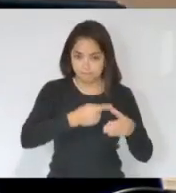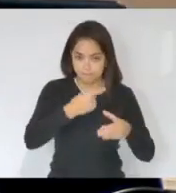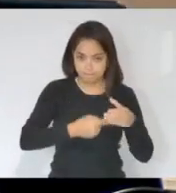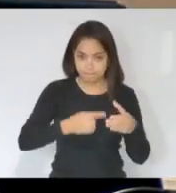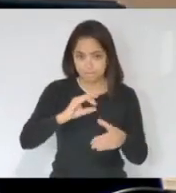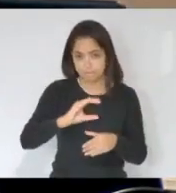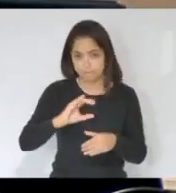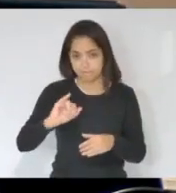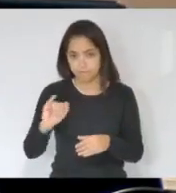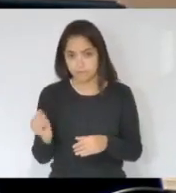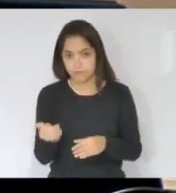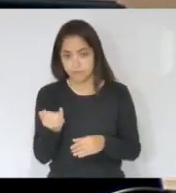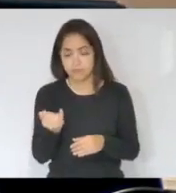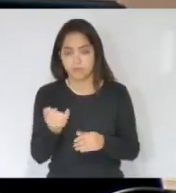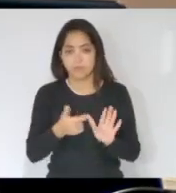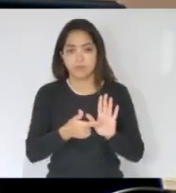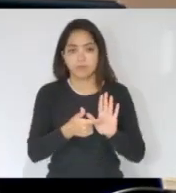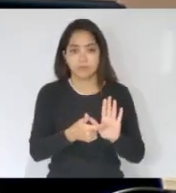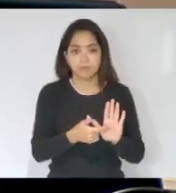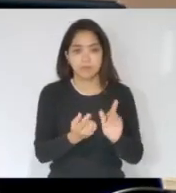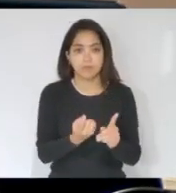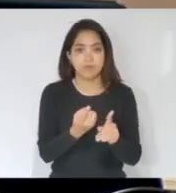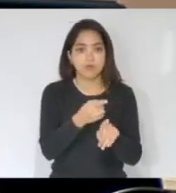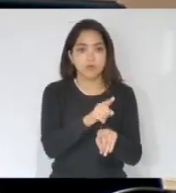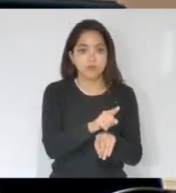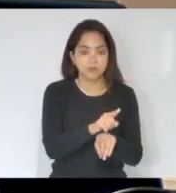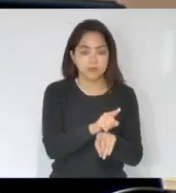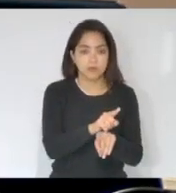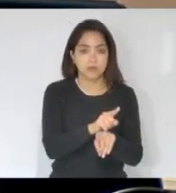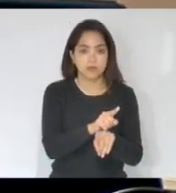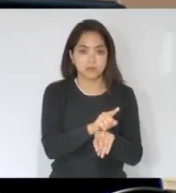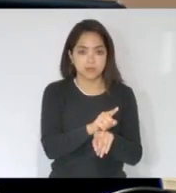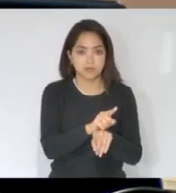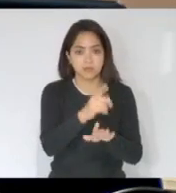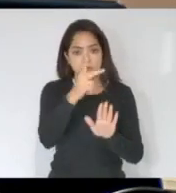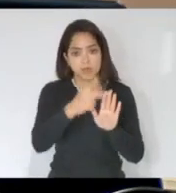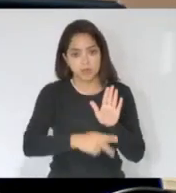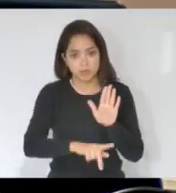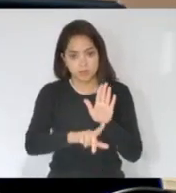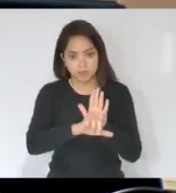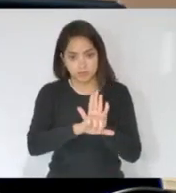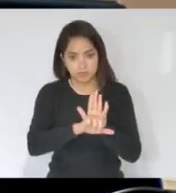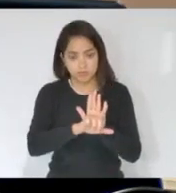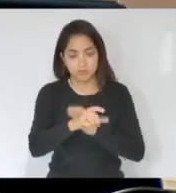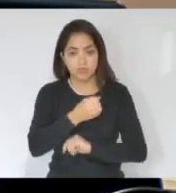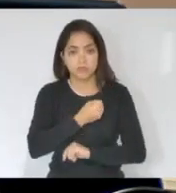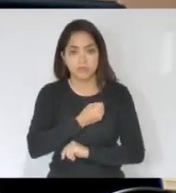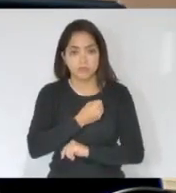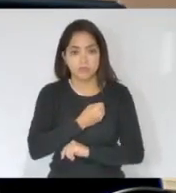Constituição e Justiça apresentou parecer contrário aos projetos de lei números